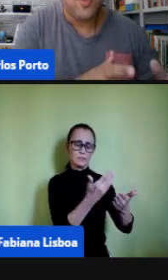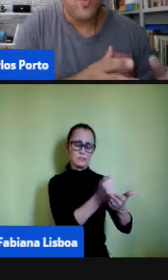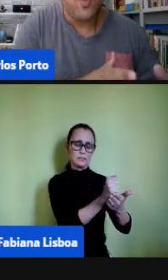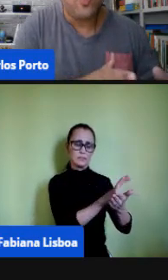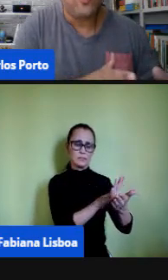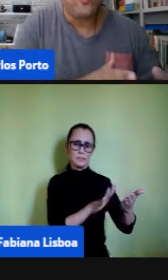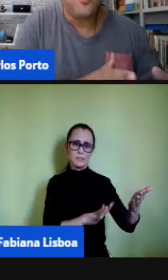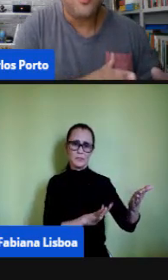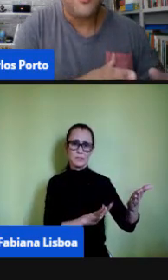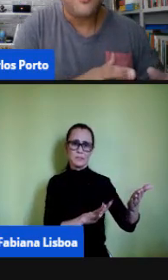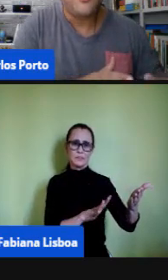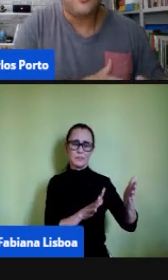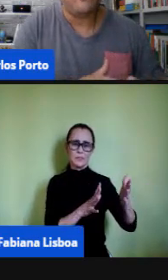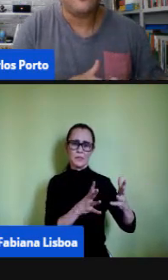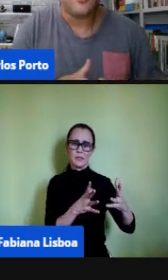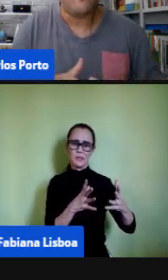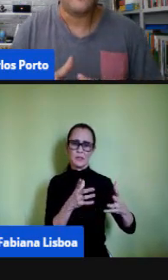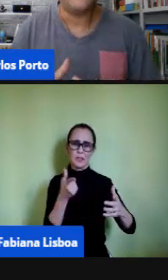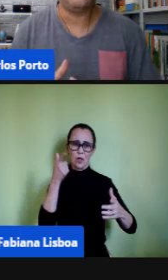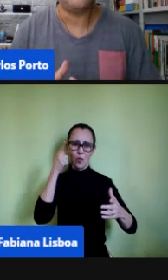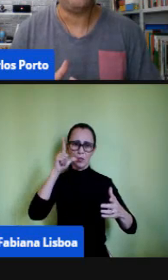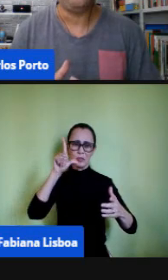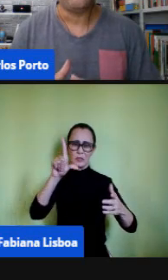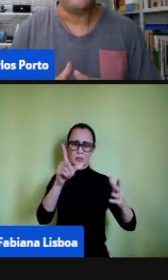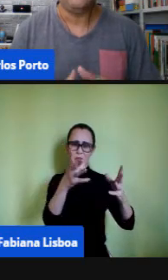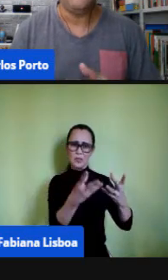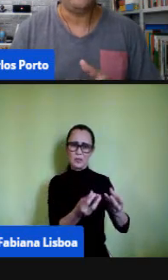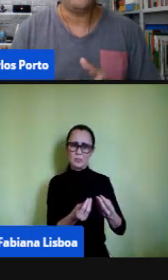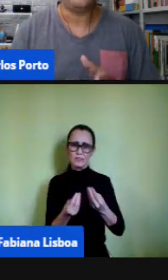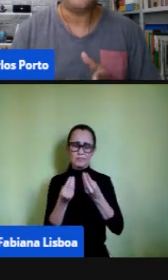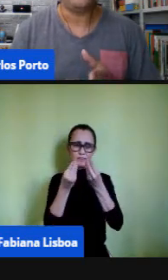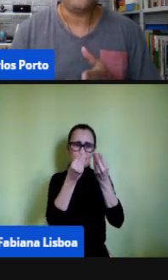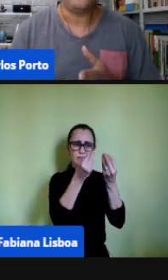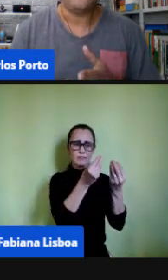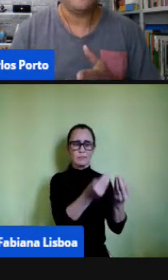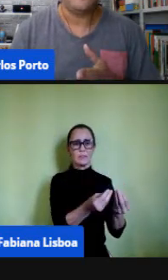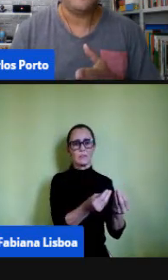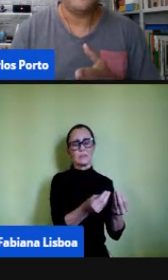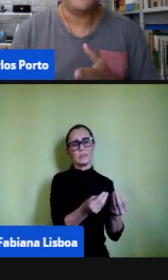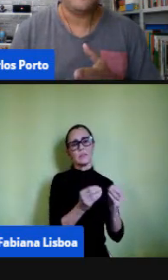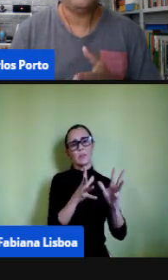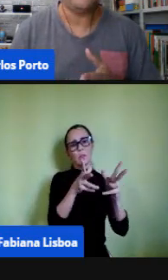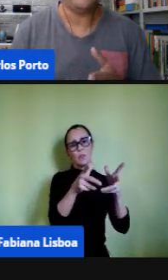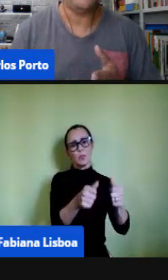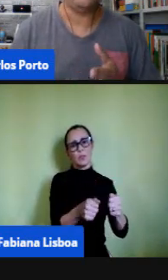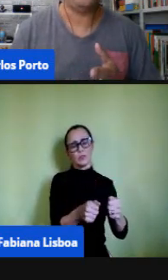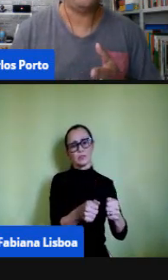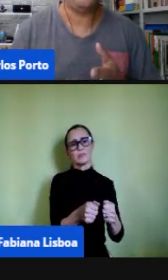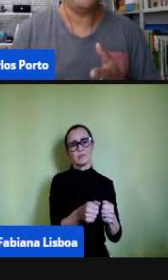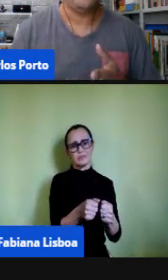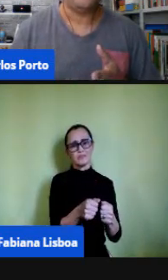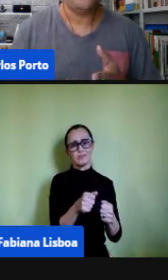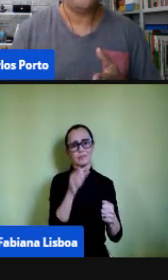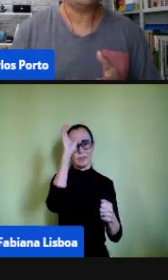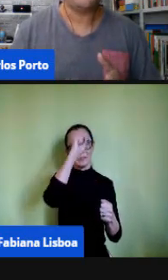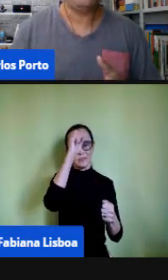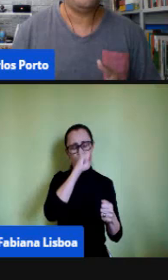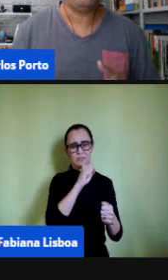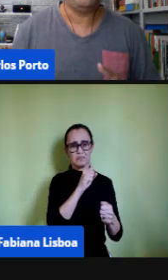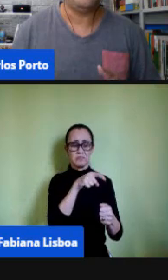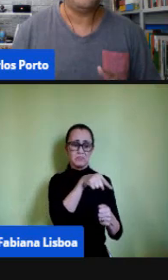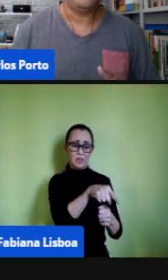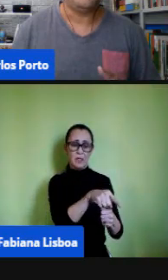localidades onde não se alcança nenhum contato com internet ou